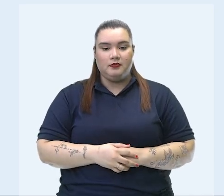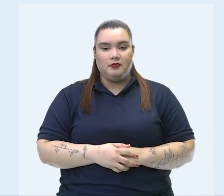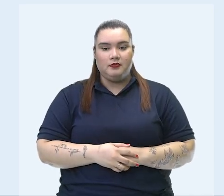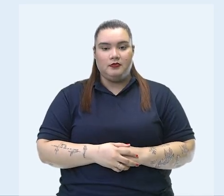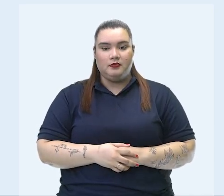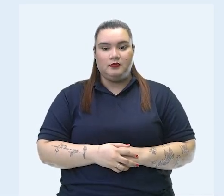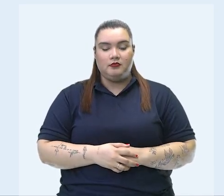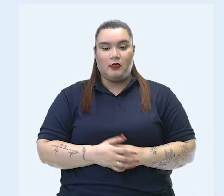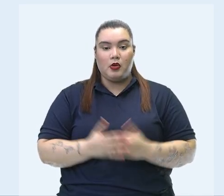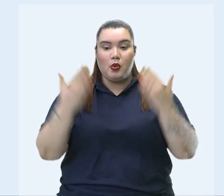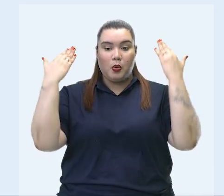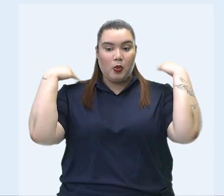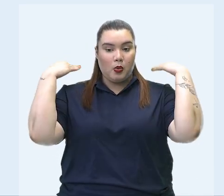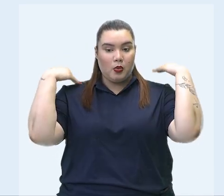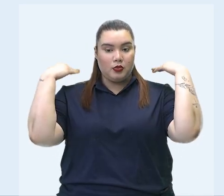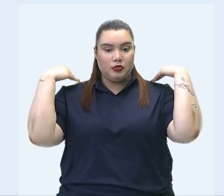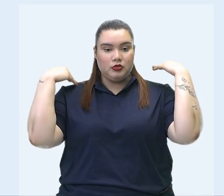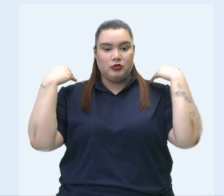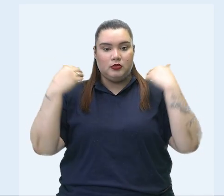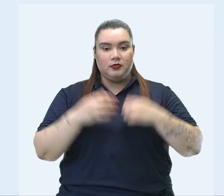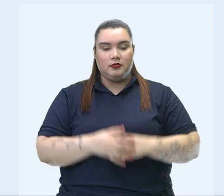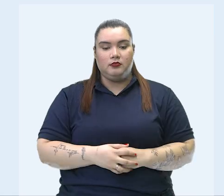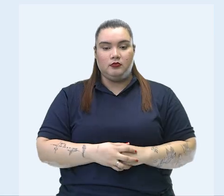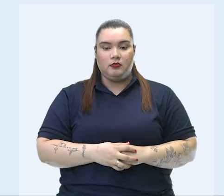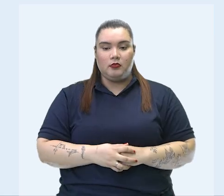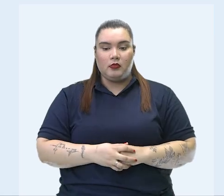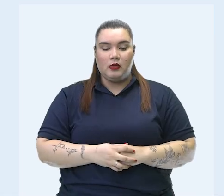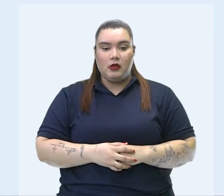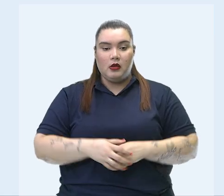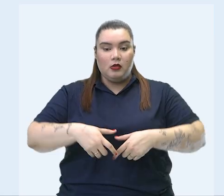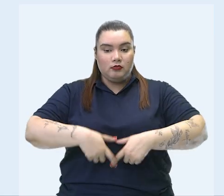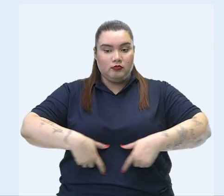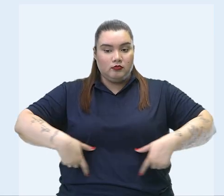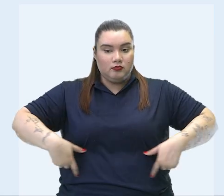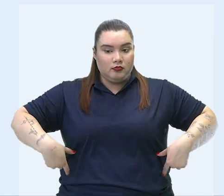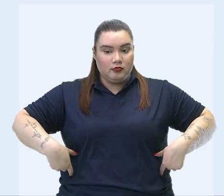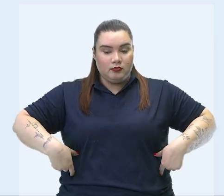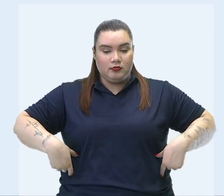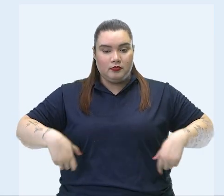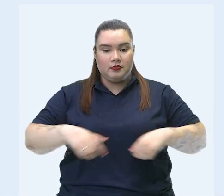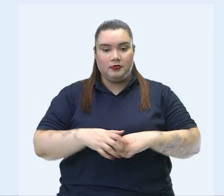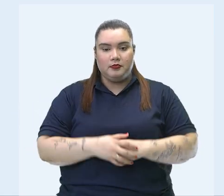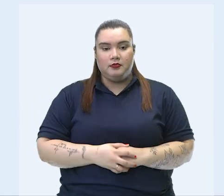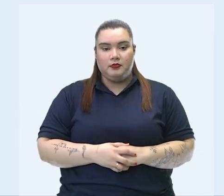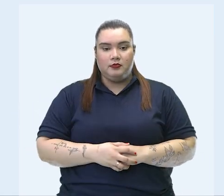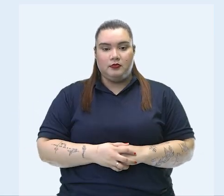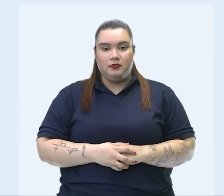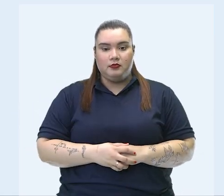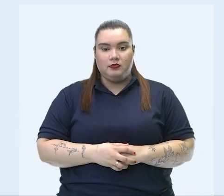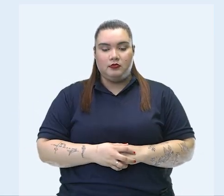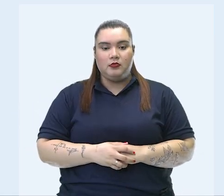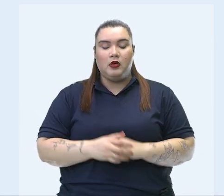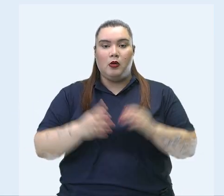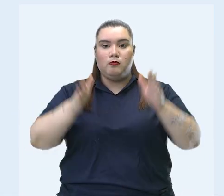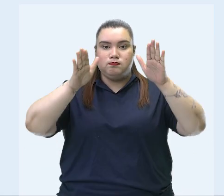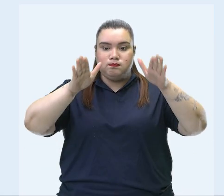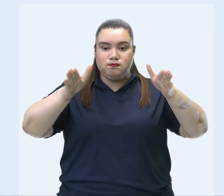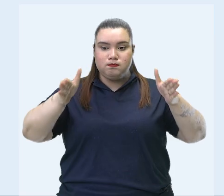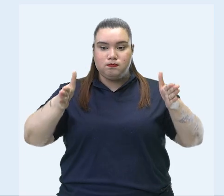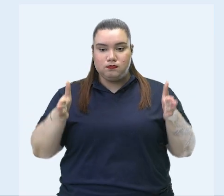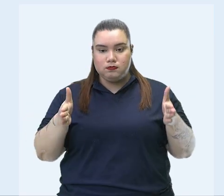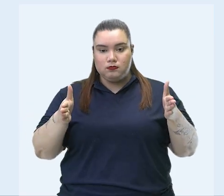Back, costas. Waist, cintura. Hip,